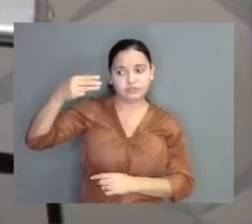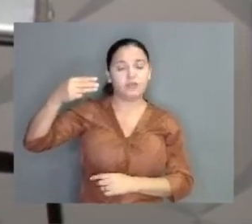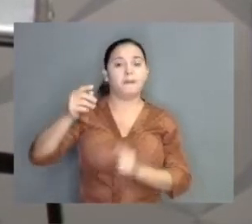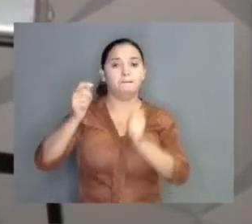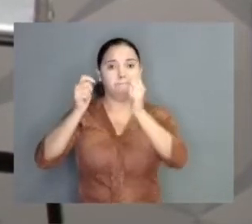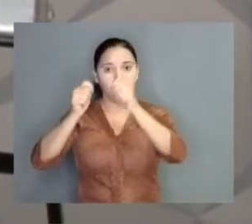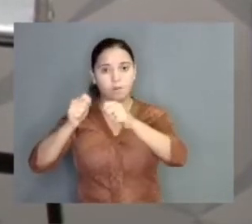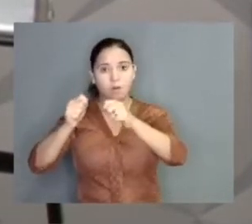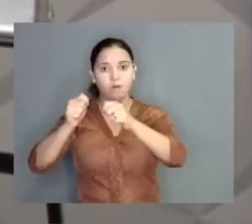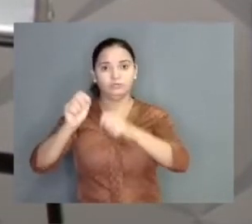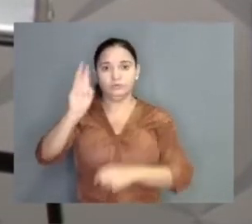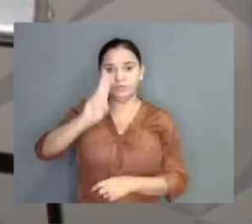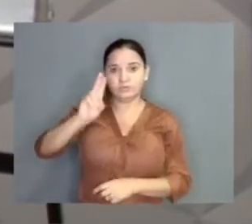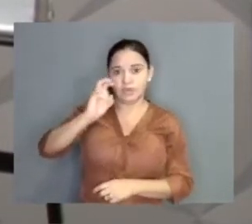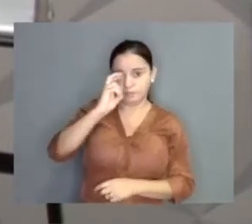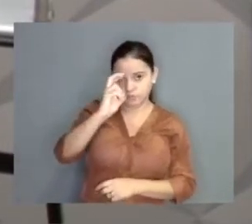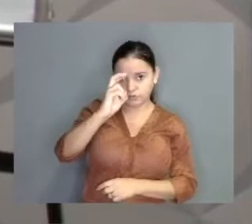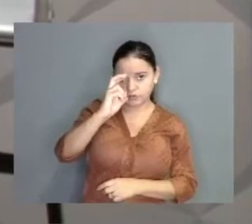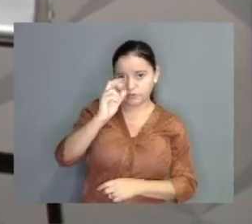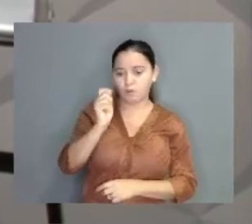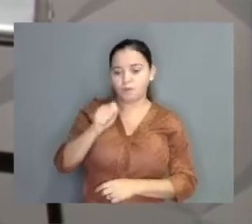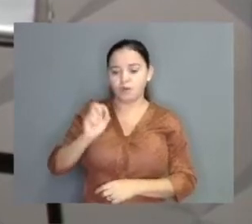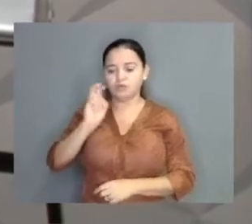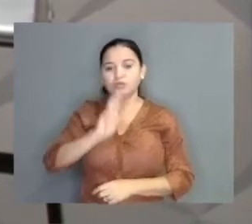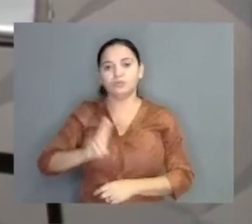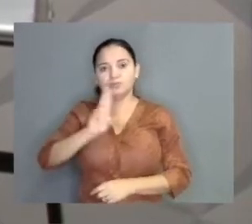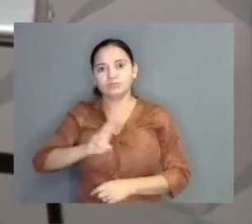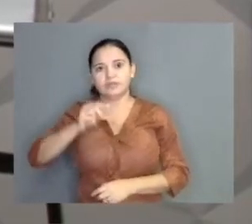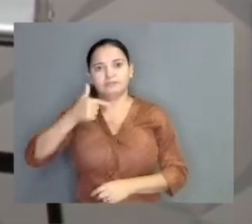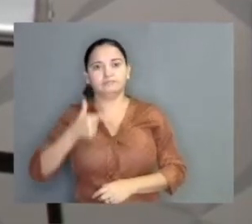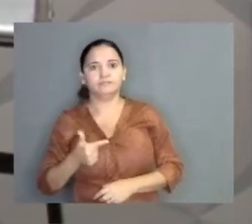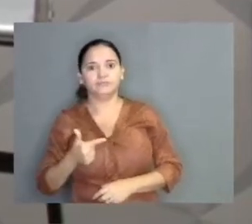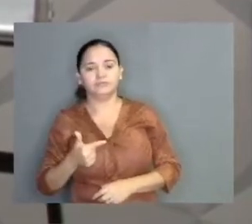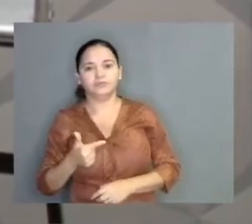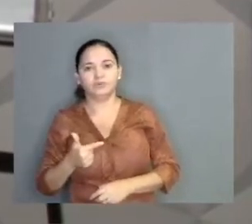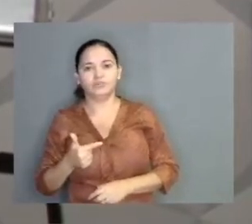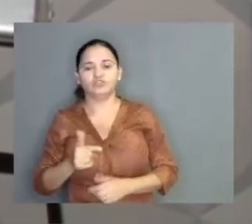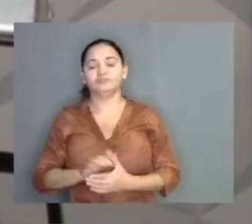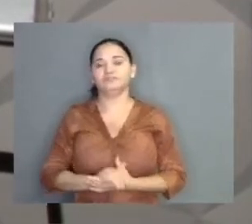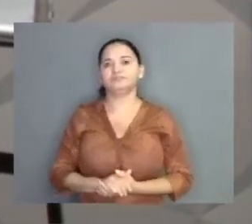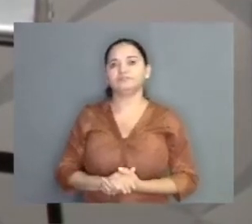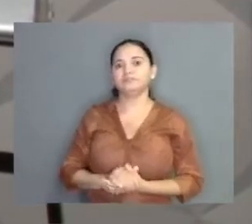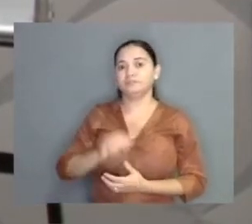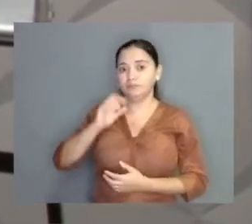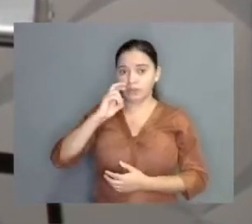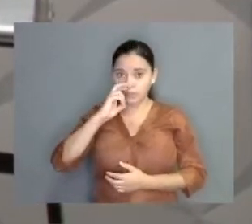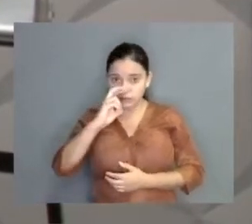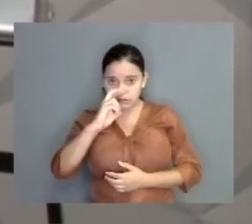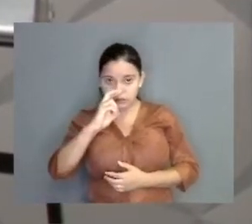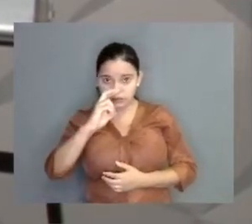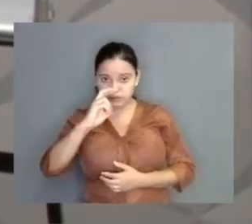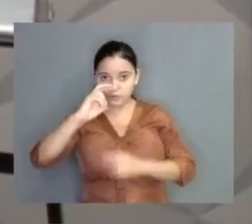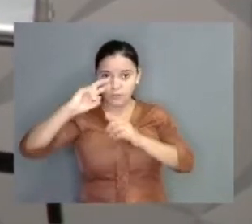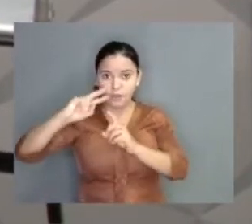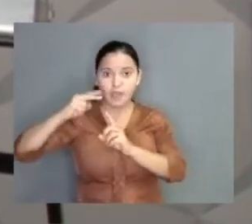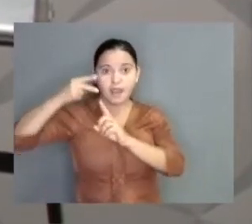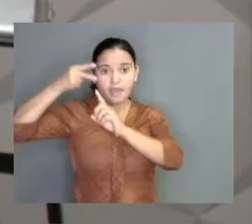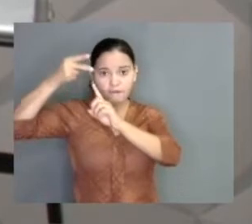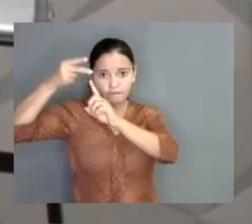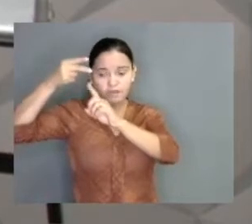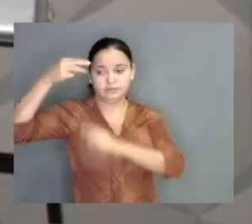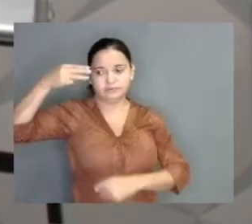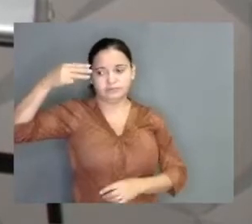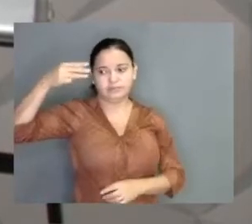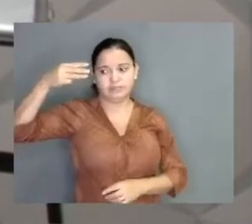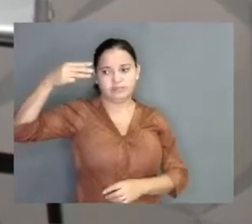para o número 2. Tá certo? Então, ó, 5 elevado à terceira, a gente sabe aqui,